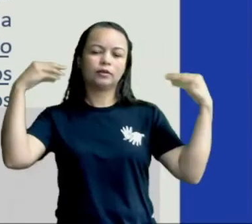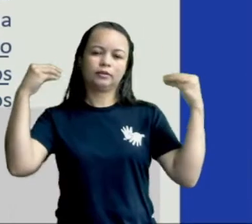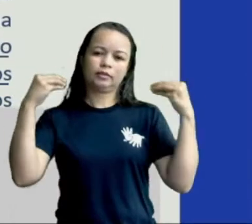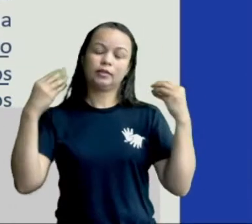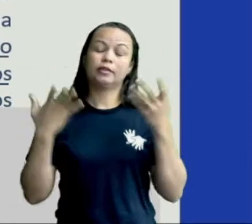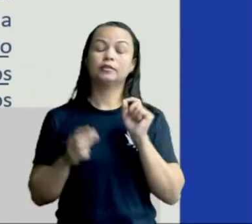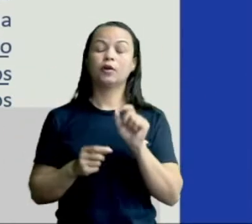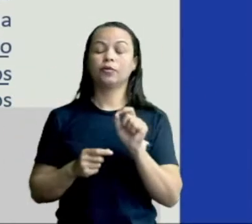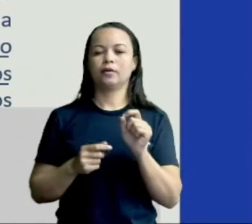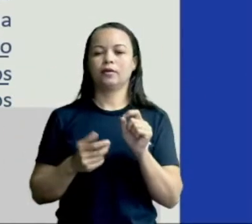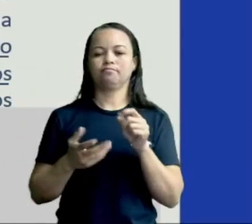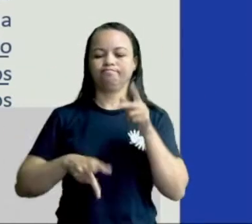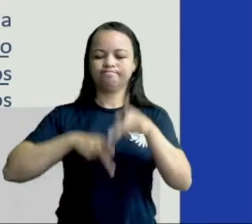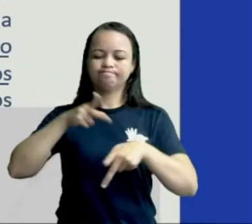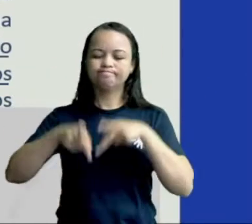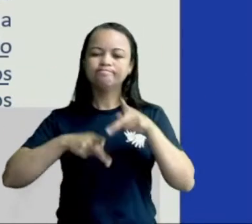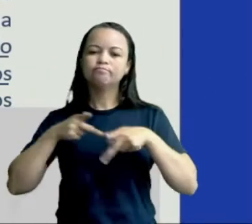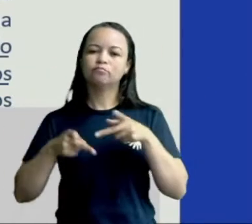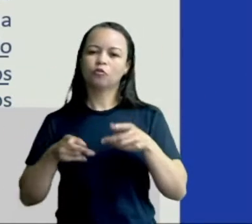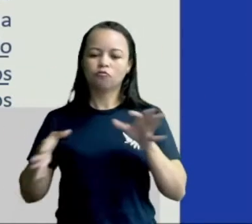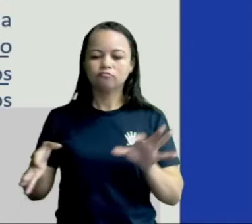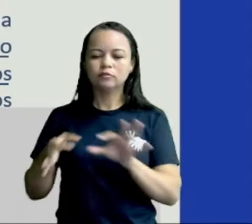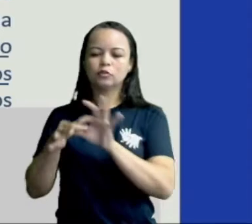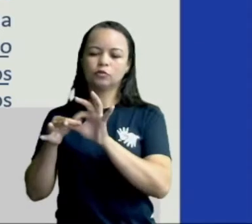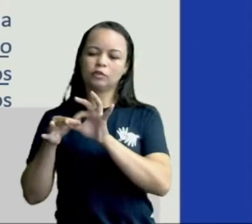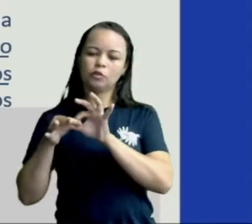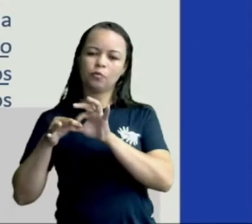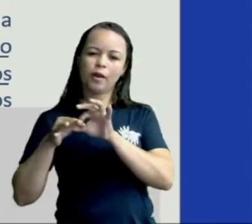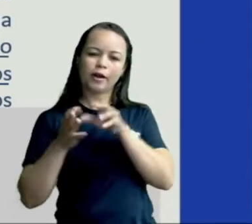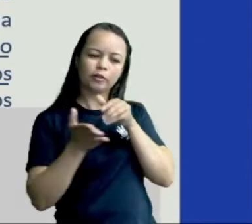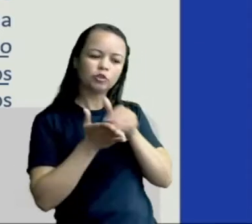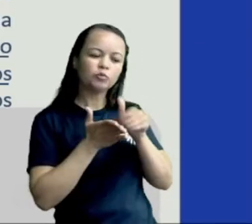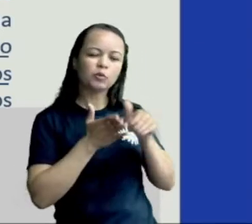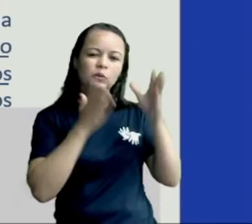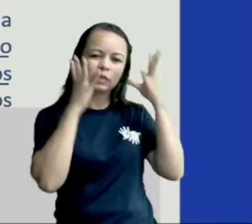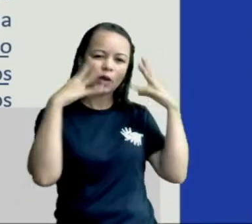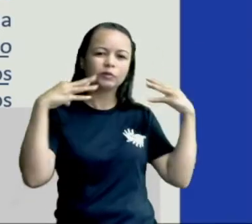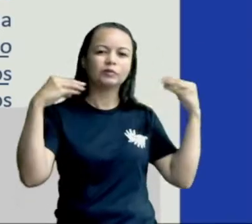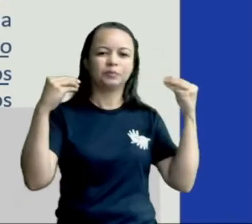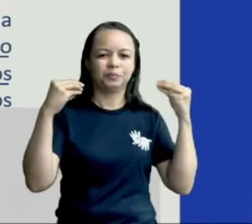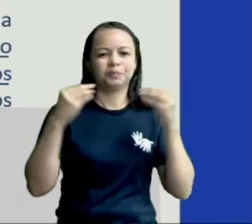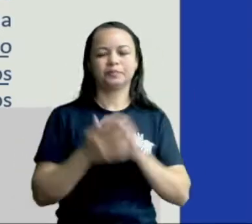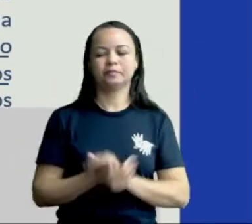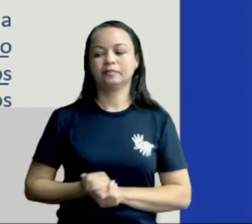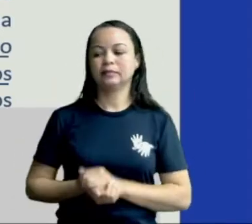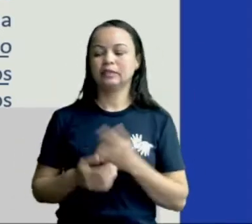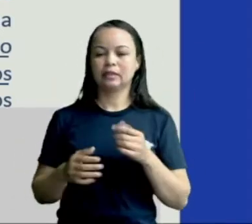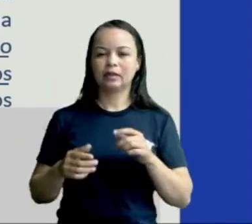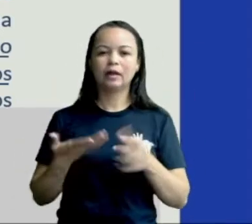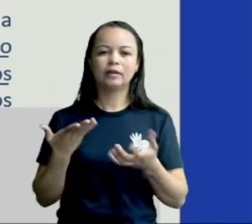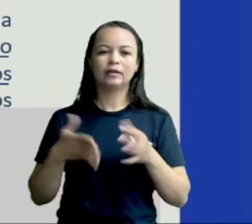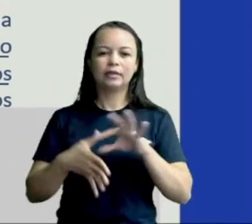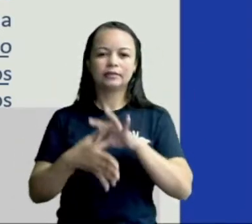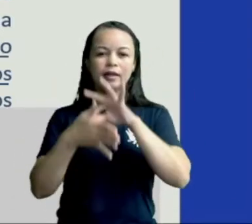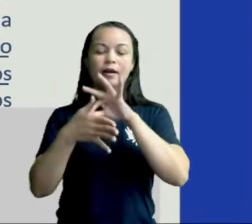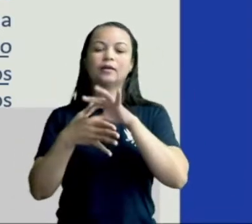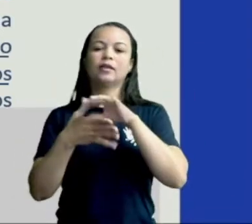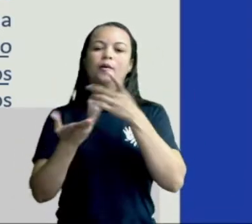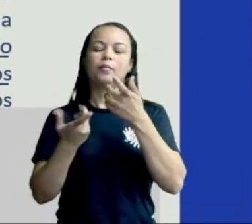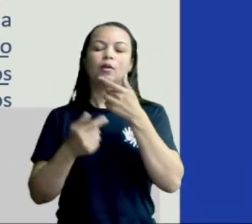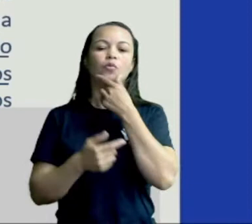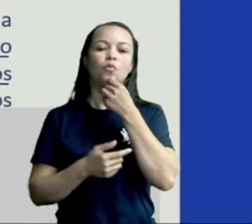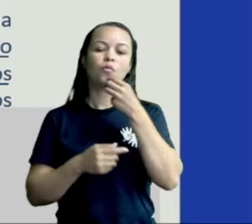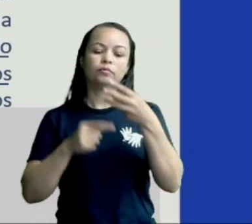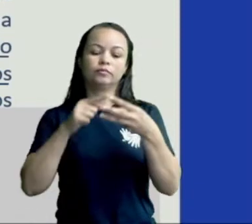os holandeses daqui do Brasil. O movimento integrou forças lideradas por André Vidal de Negreiros,